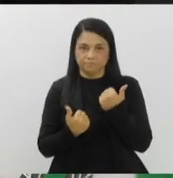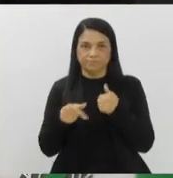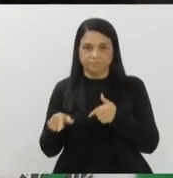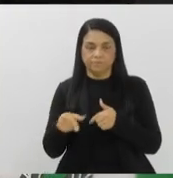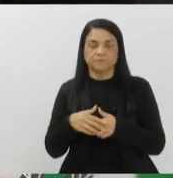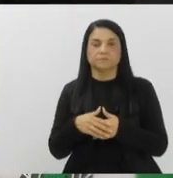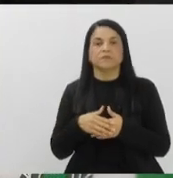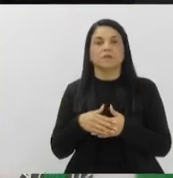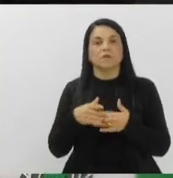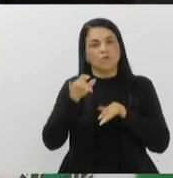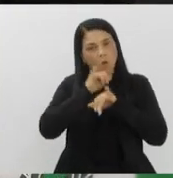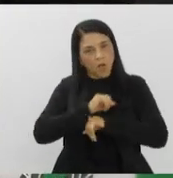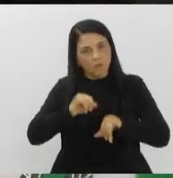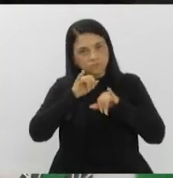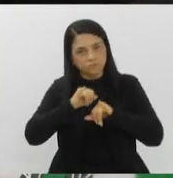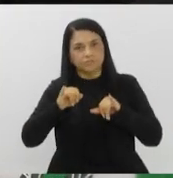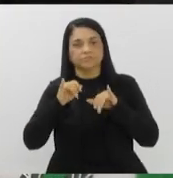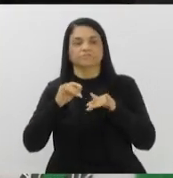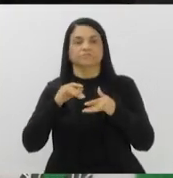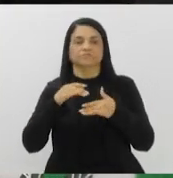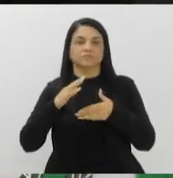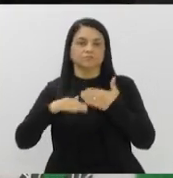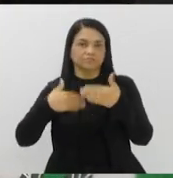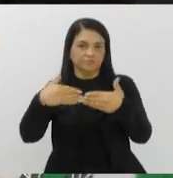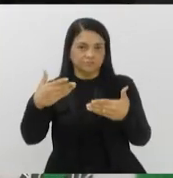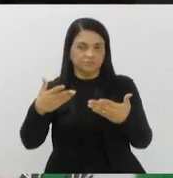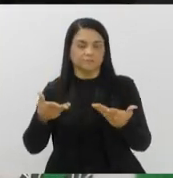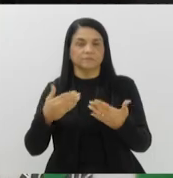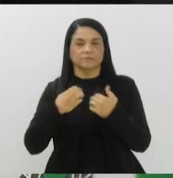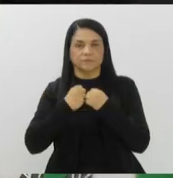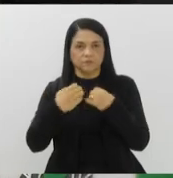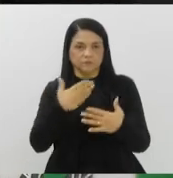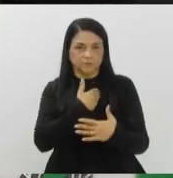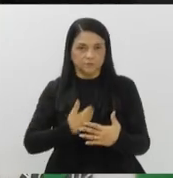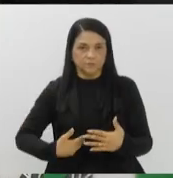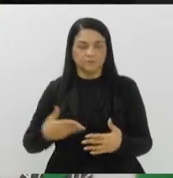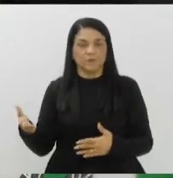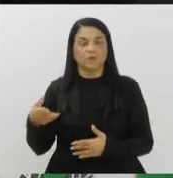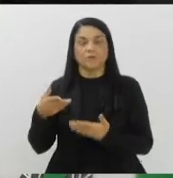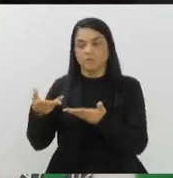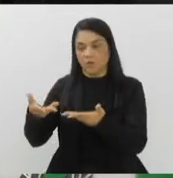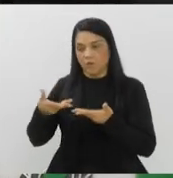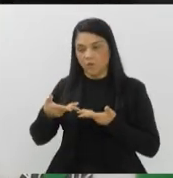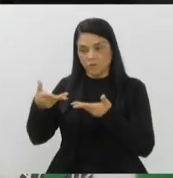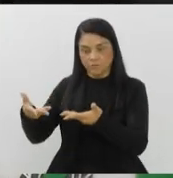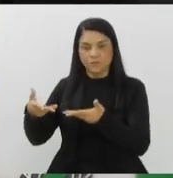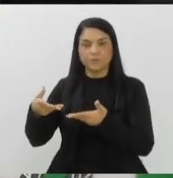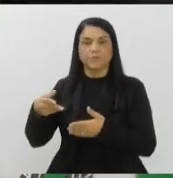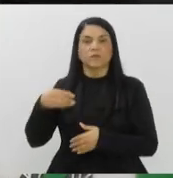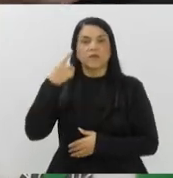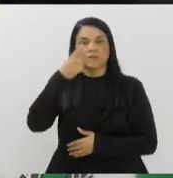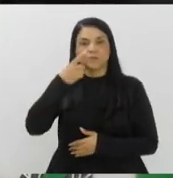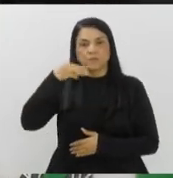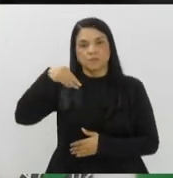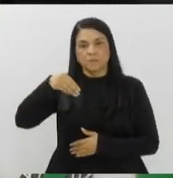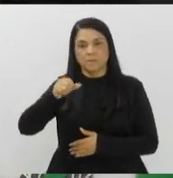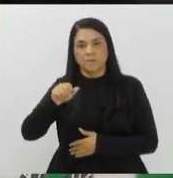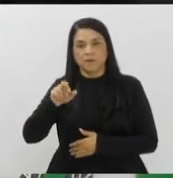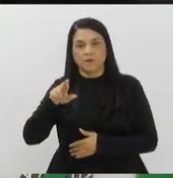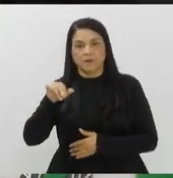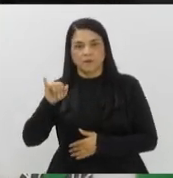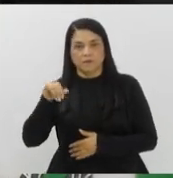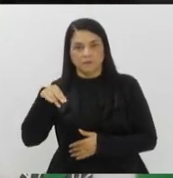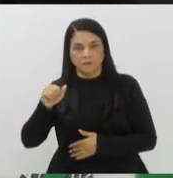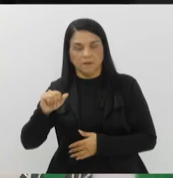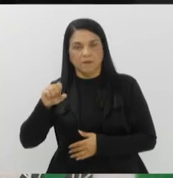demais aqui nesta audiência. Convido agora a fazer uso da fala a senhora Marina, do MST, que abriu os trabalhos, Bernadette,